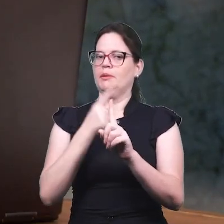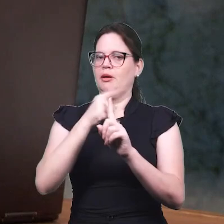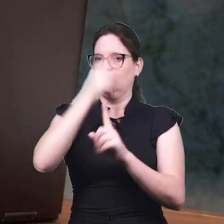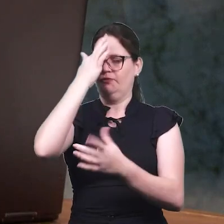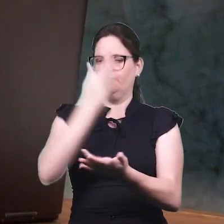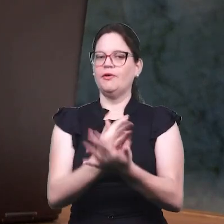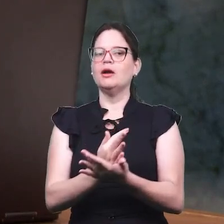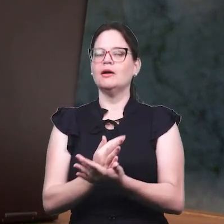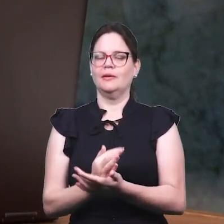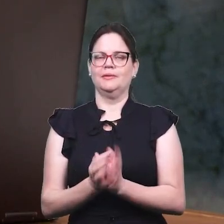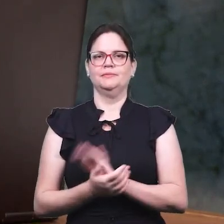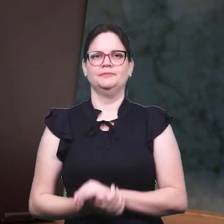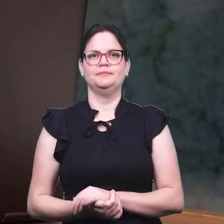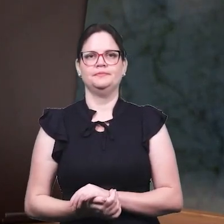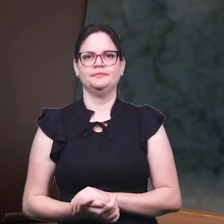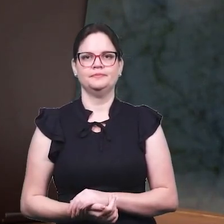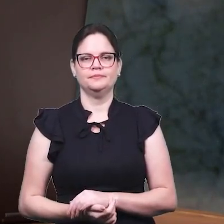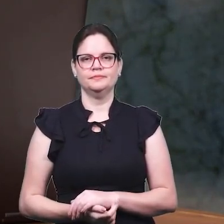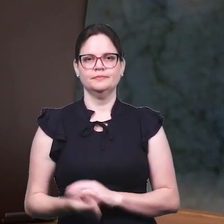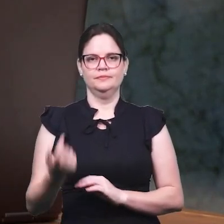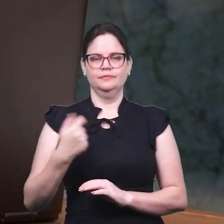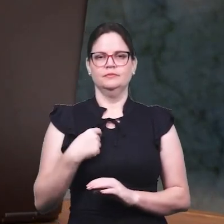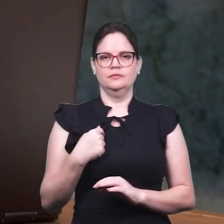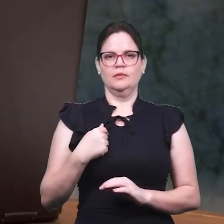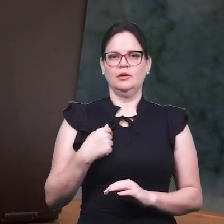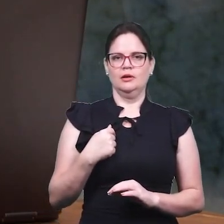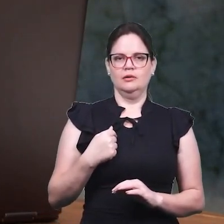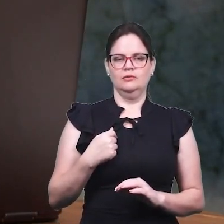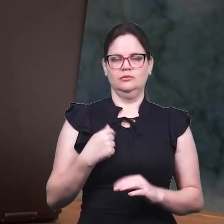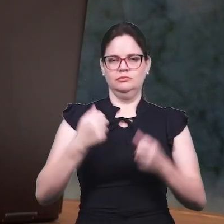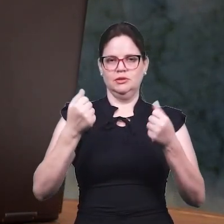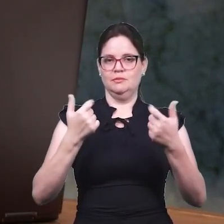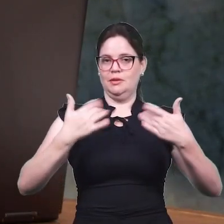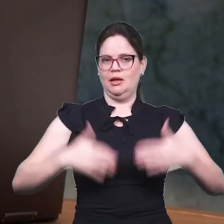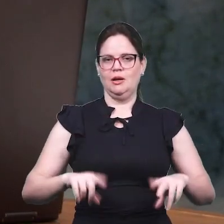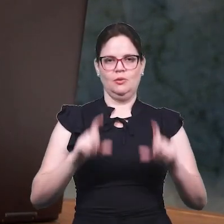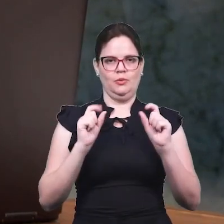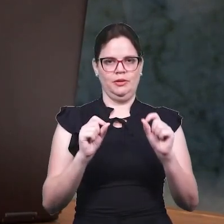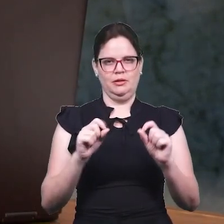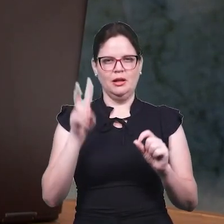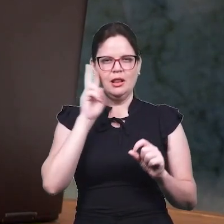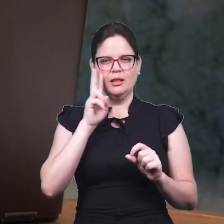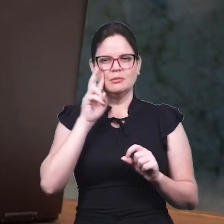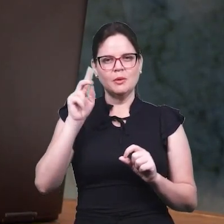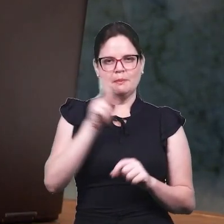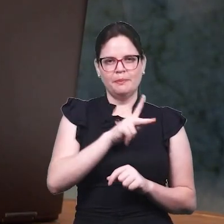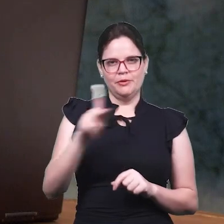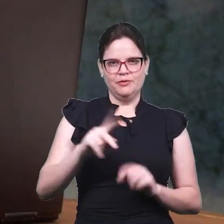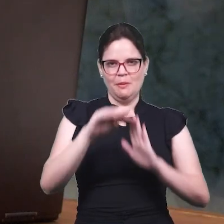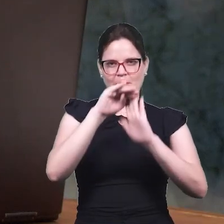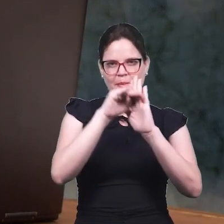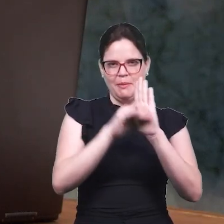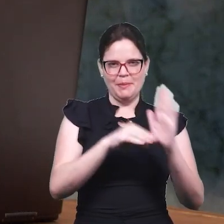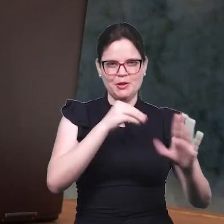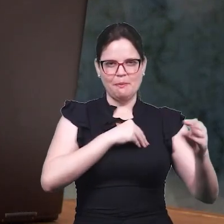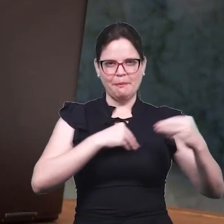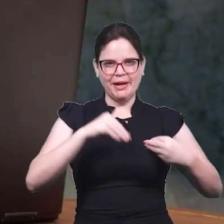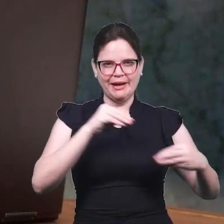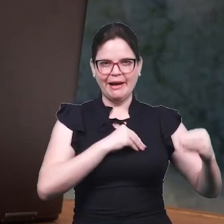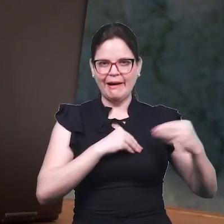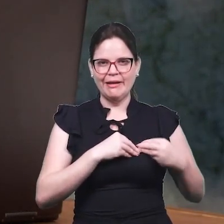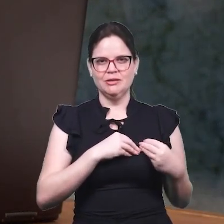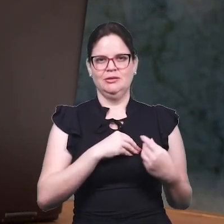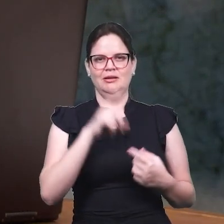que o professor Vinícius leu uma lista de transgressões a